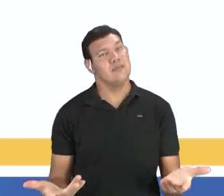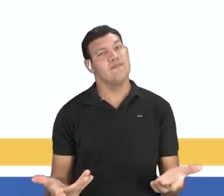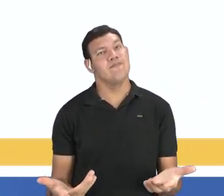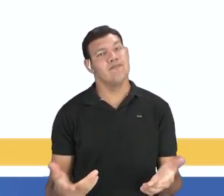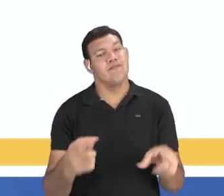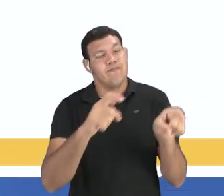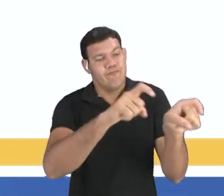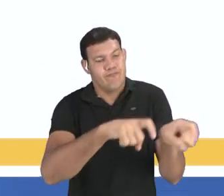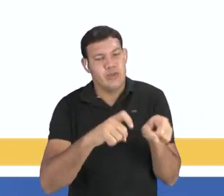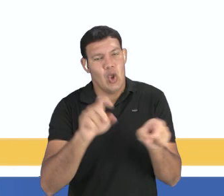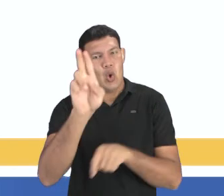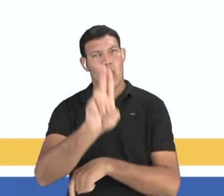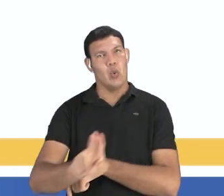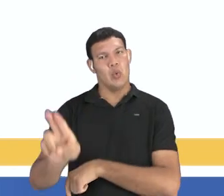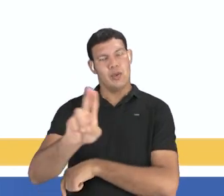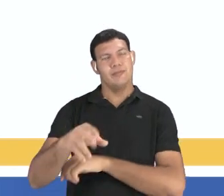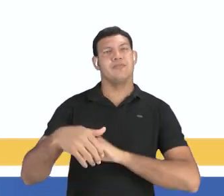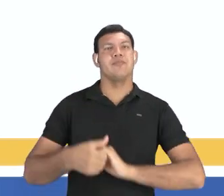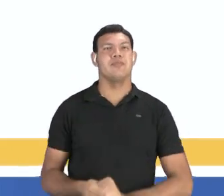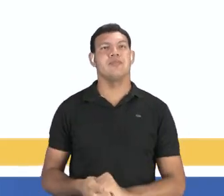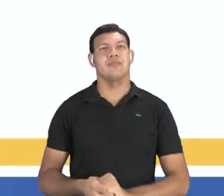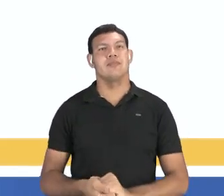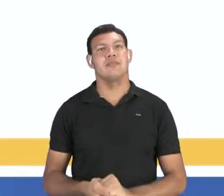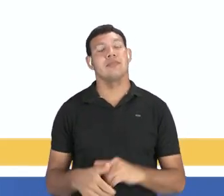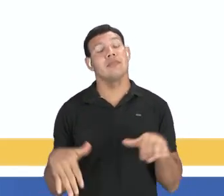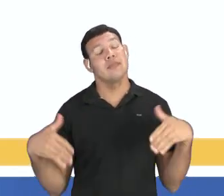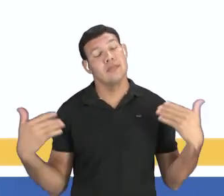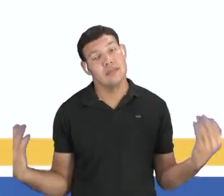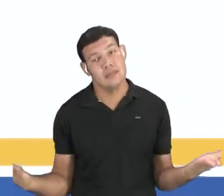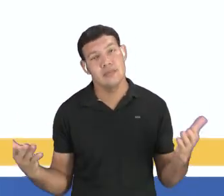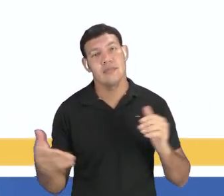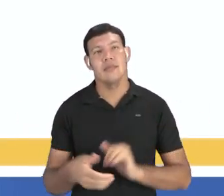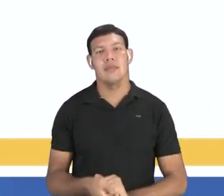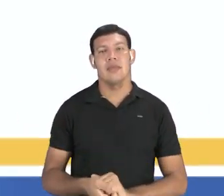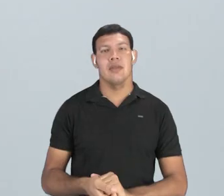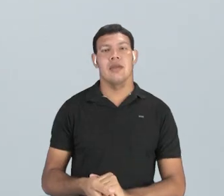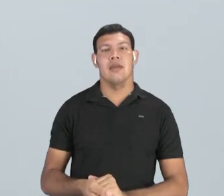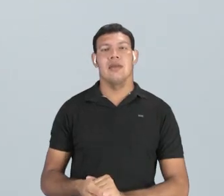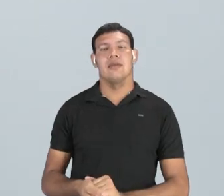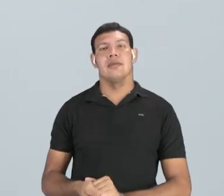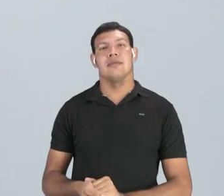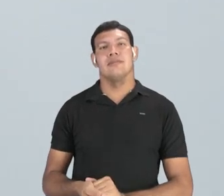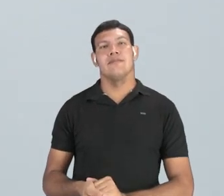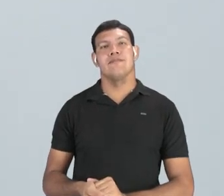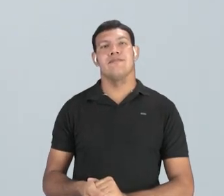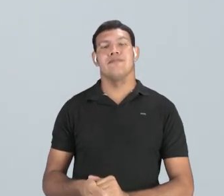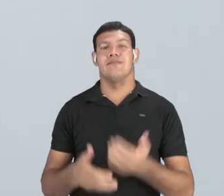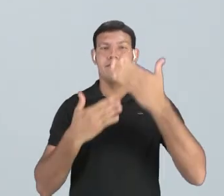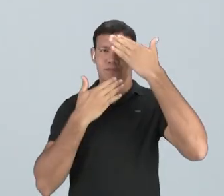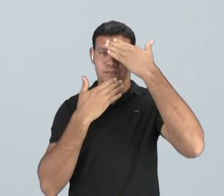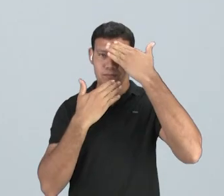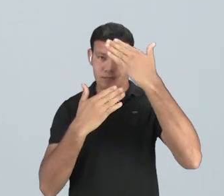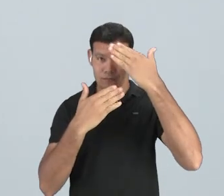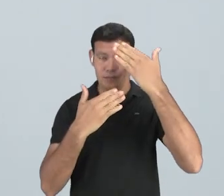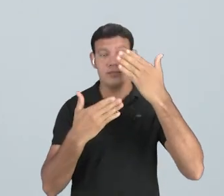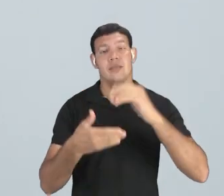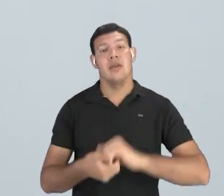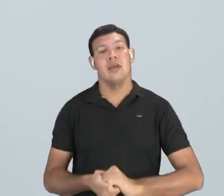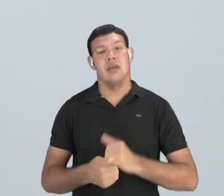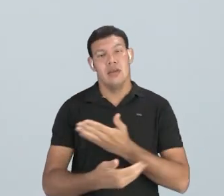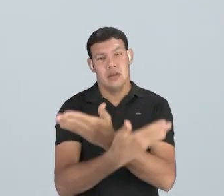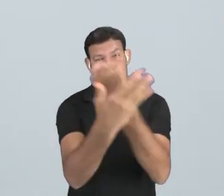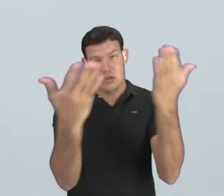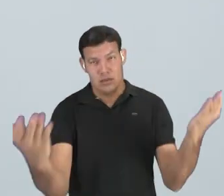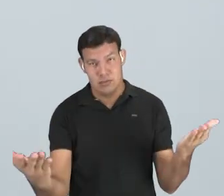Agricultura certo Ah é Então pessoal era isso né Eu quero que você pela atenção de todos é